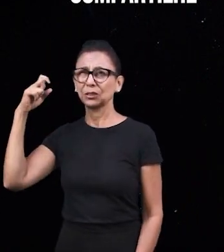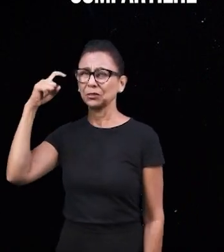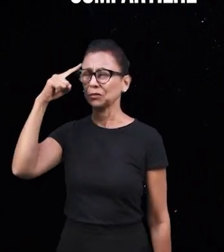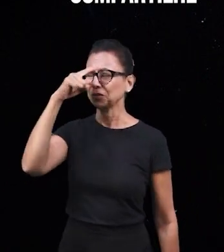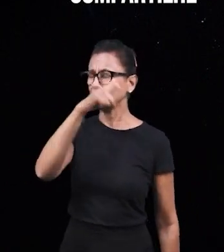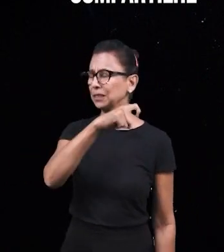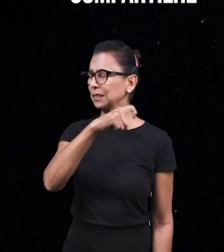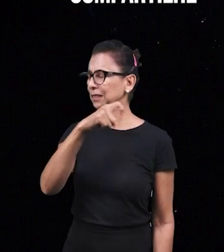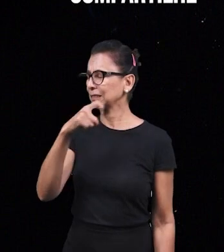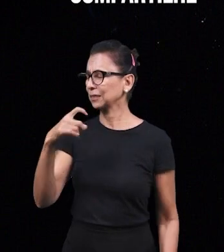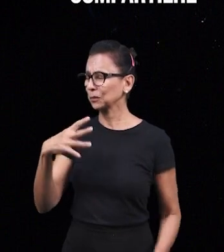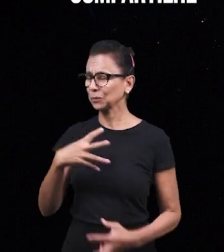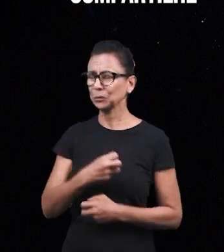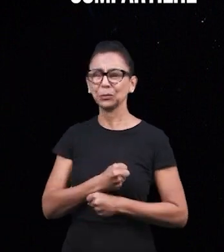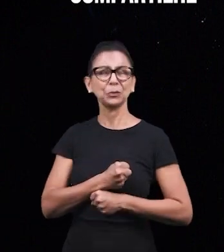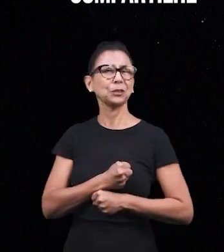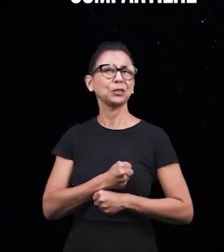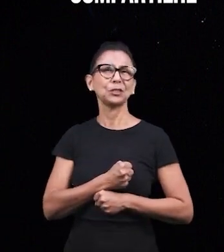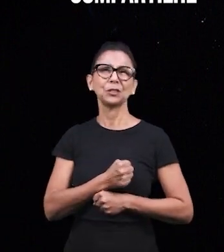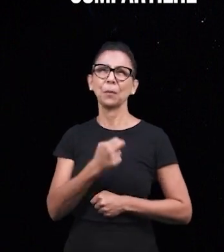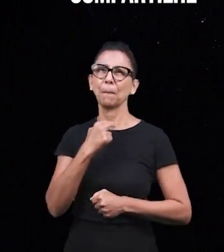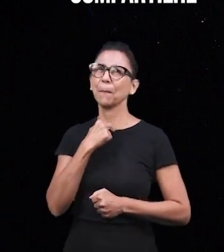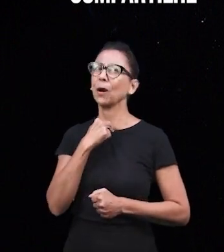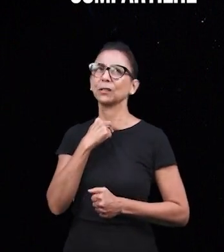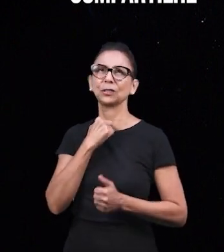águas não podem